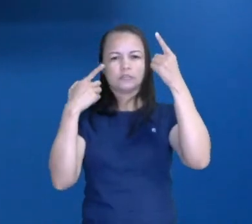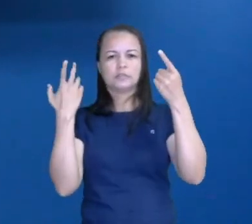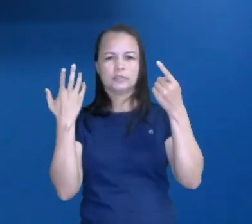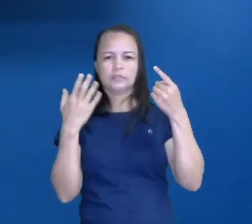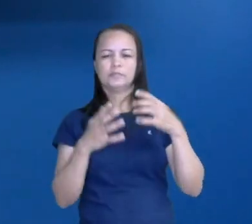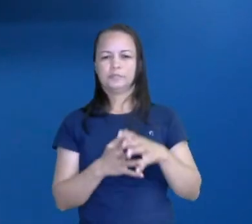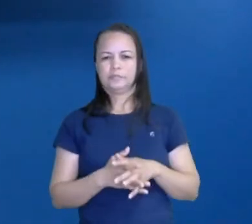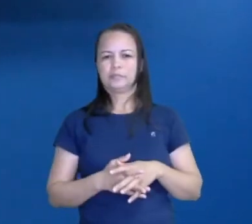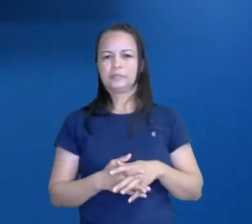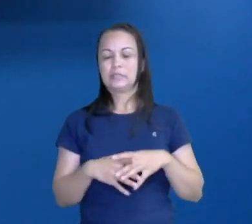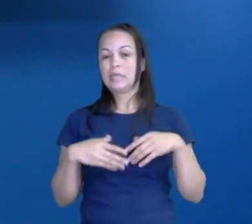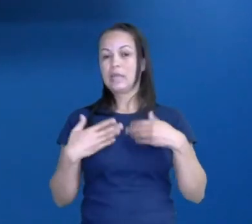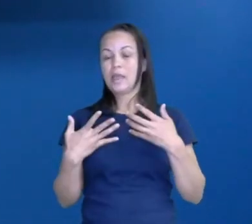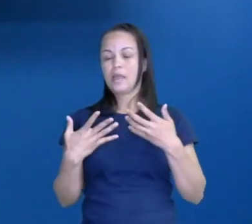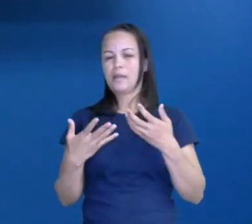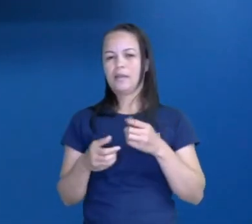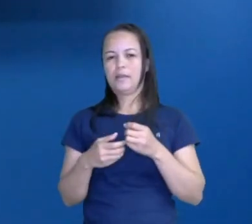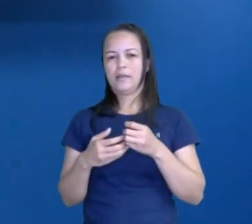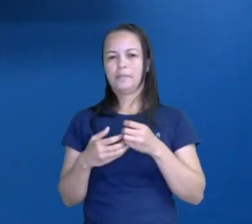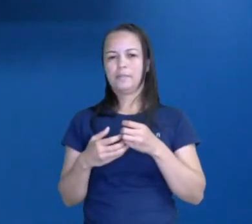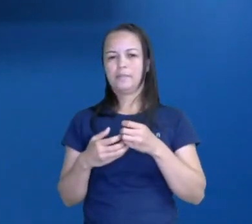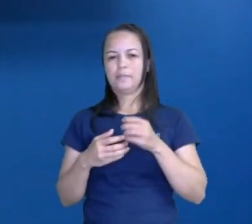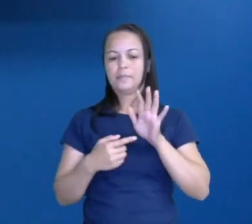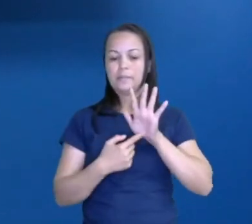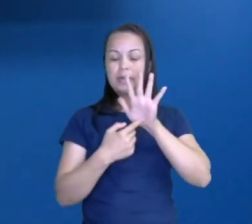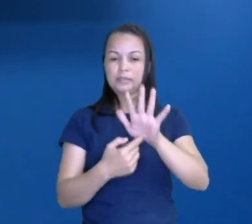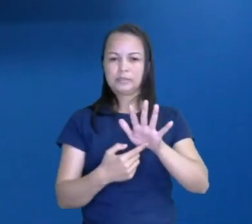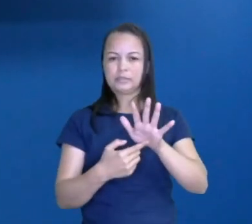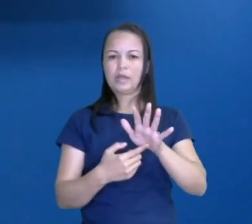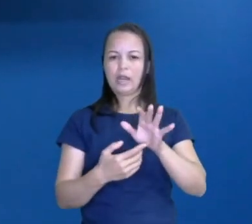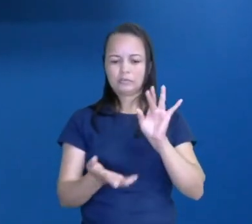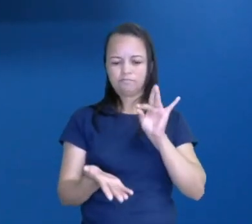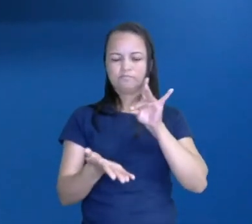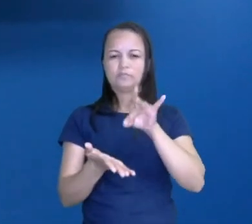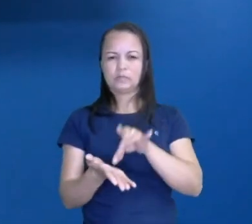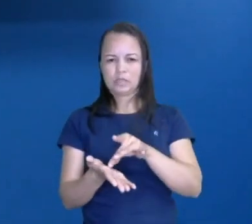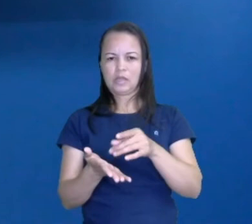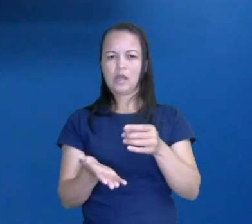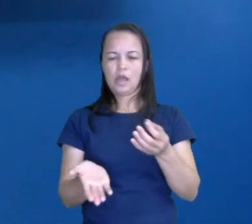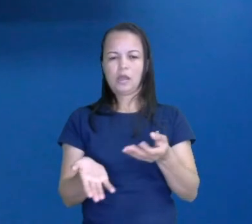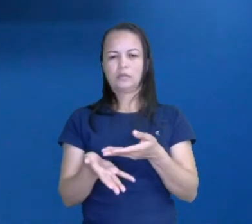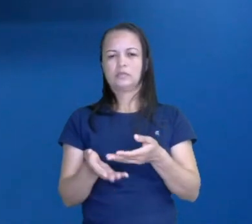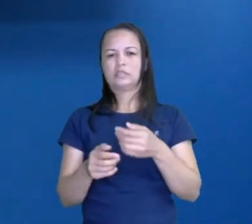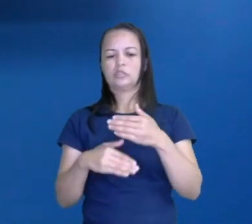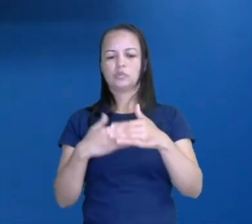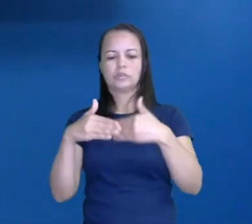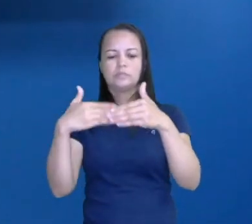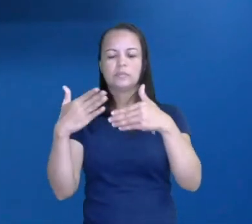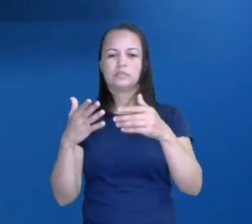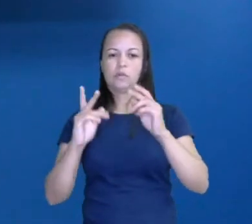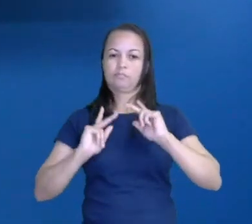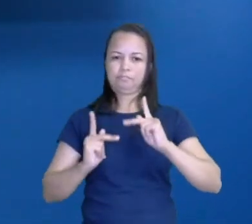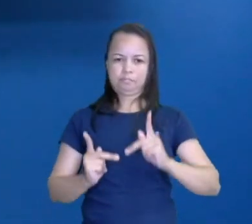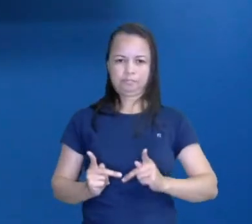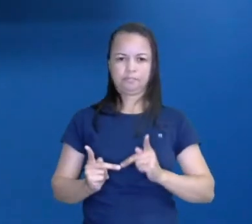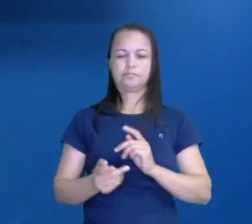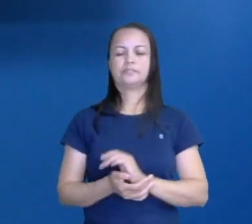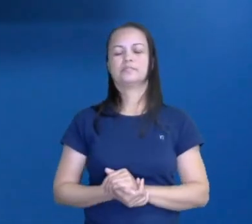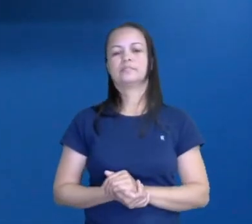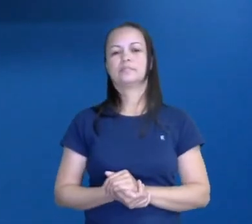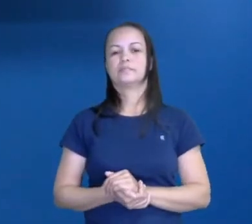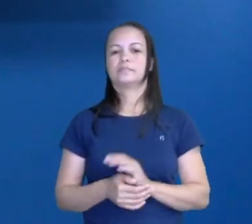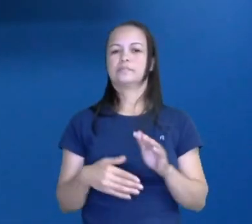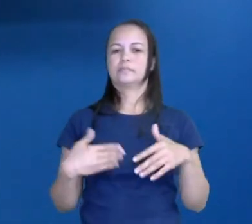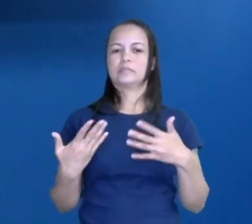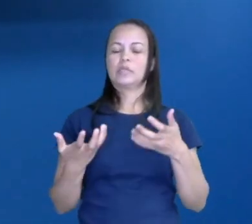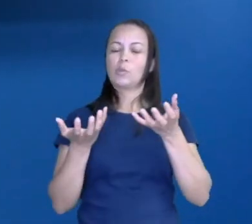raciocínios. Representar de maneira mais fidedigna a realidade e sua dimensão humana. Ou